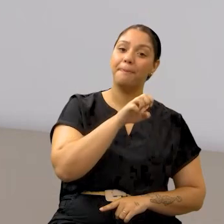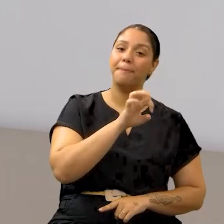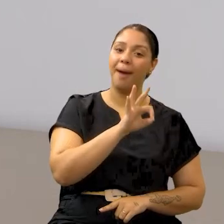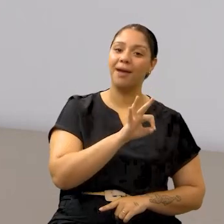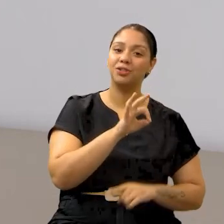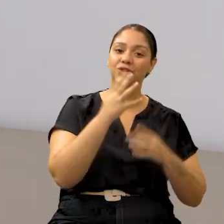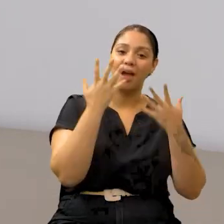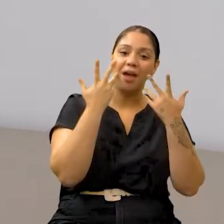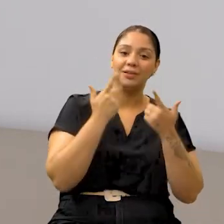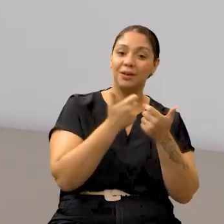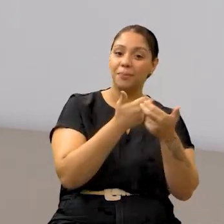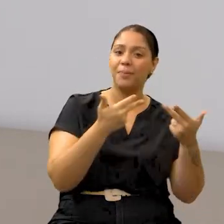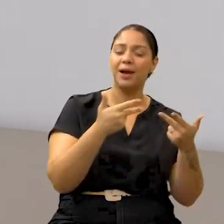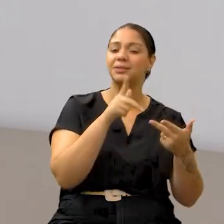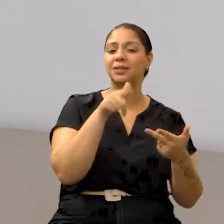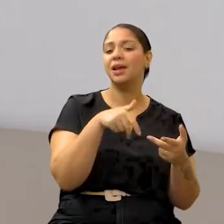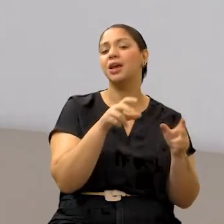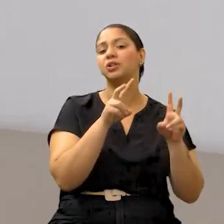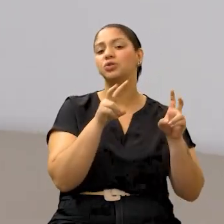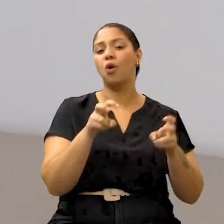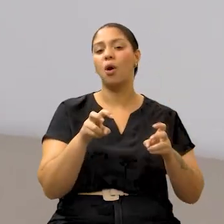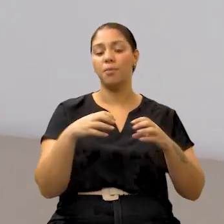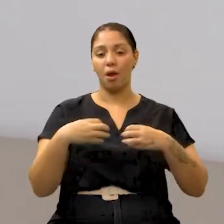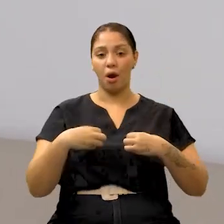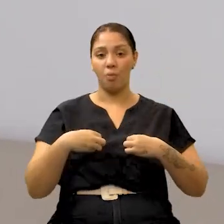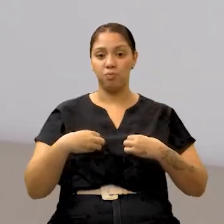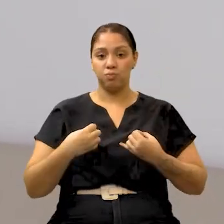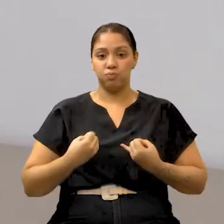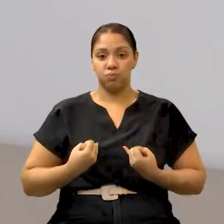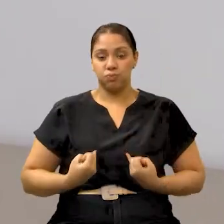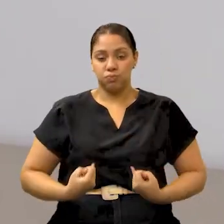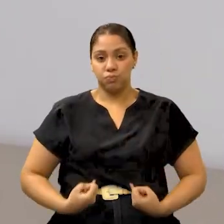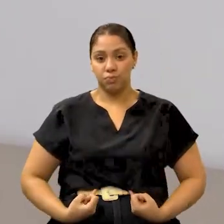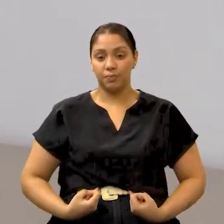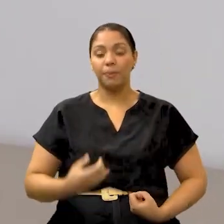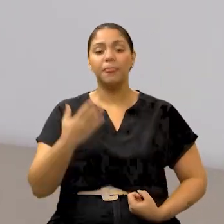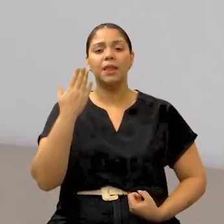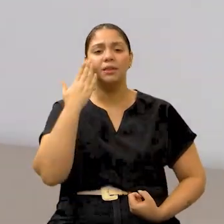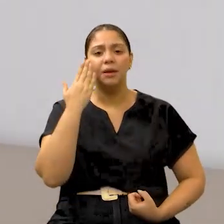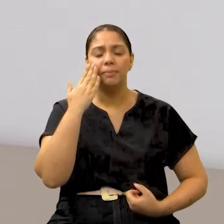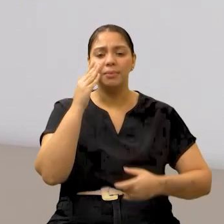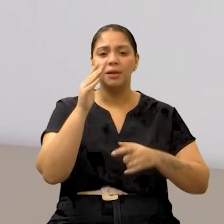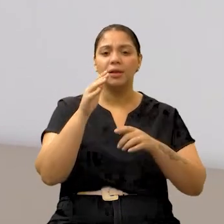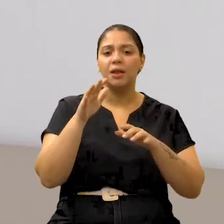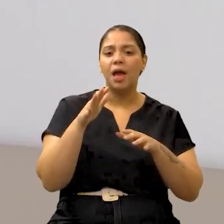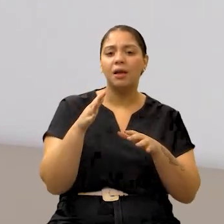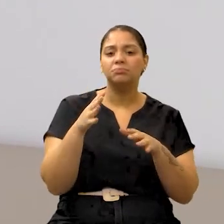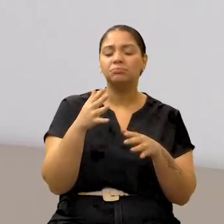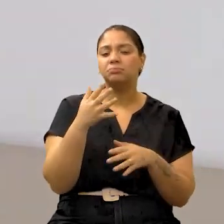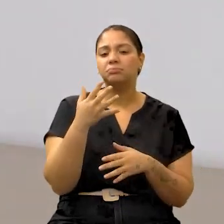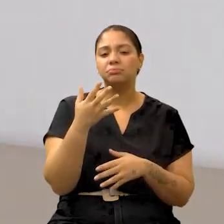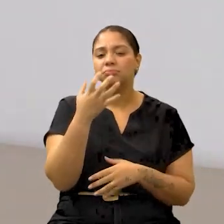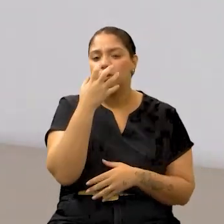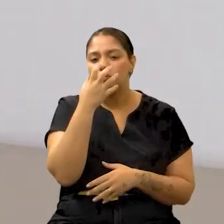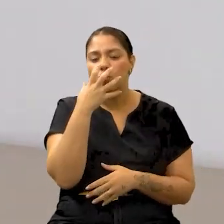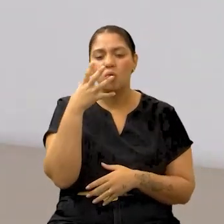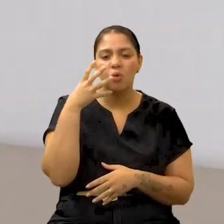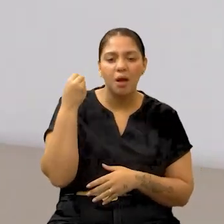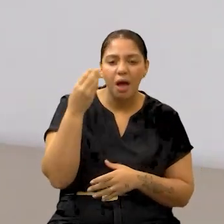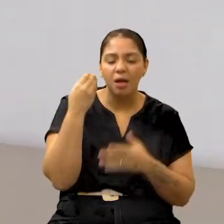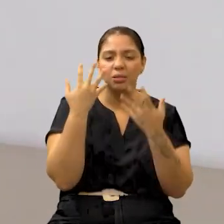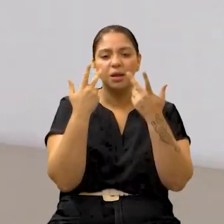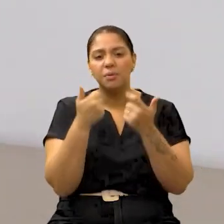Para entender um pouquinho o que é essa doença, se gato, cachorro ou outro tipo de bichinho também pode ter, a gente veio até aqui esse